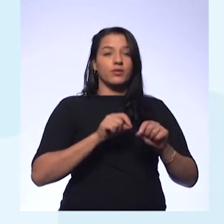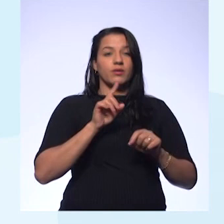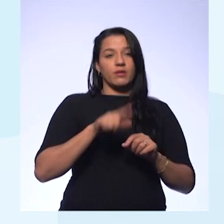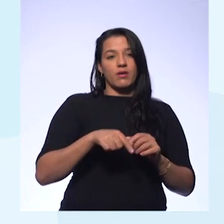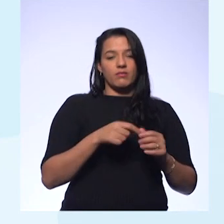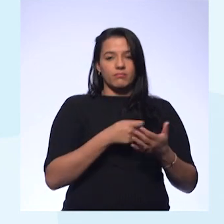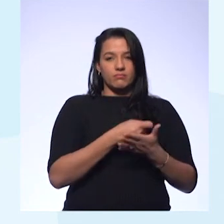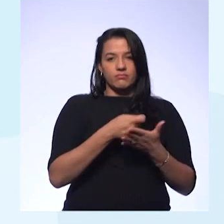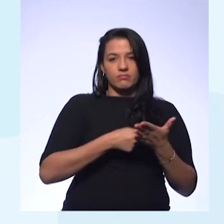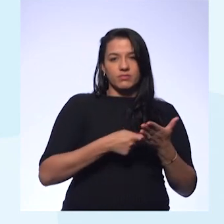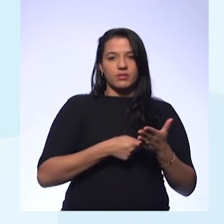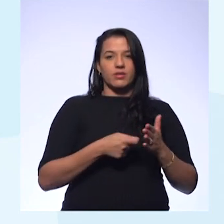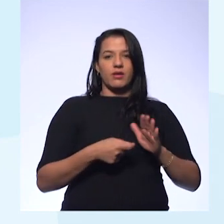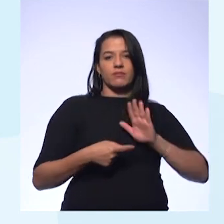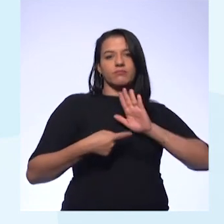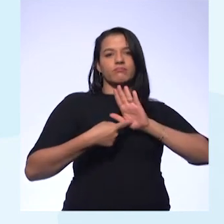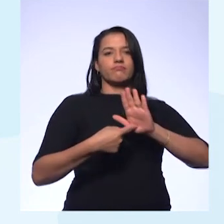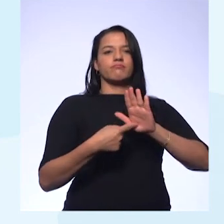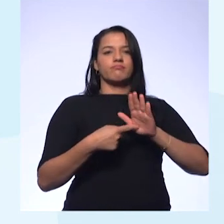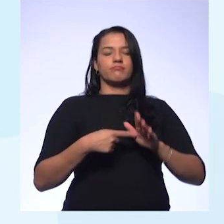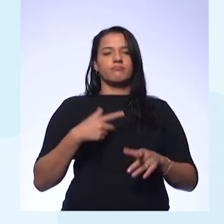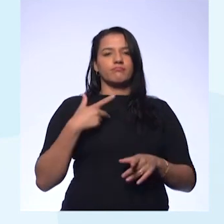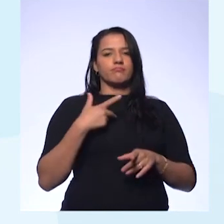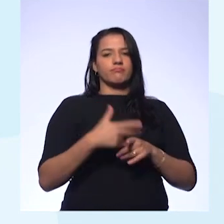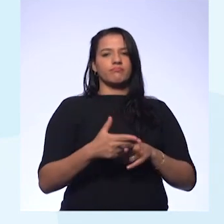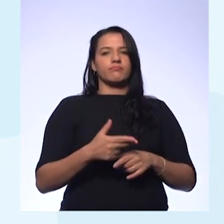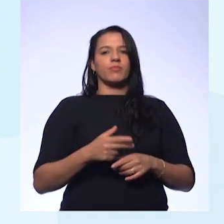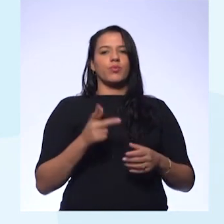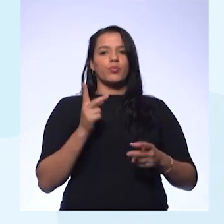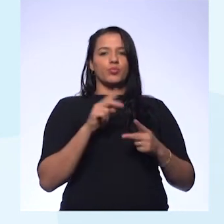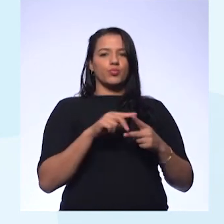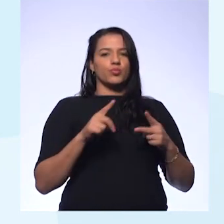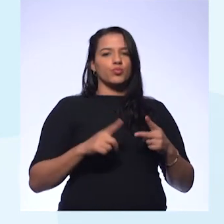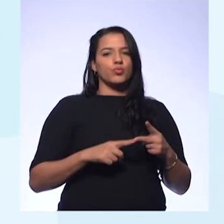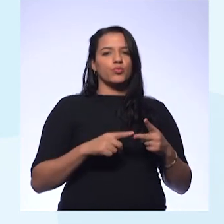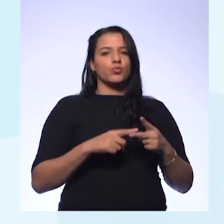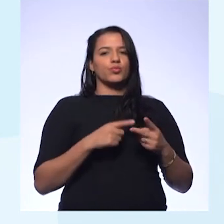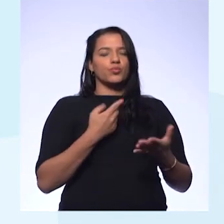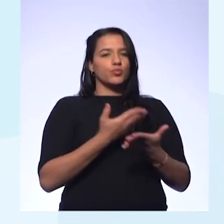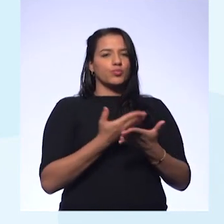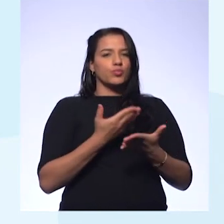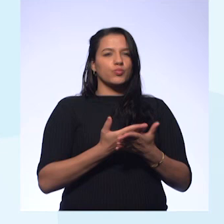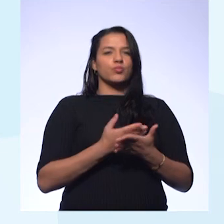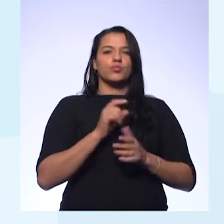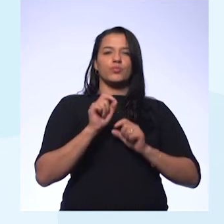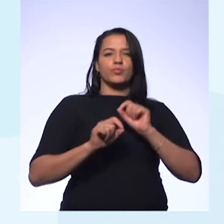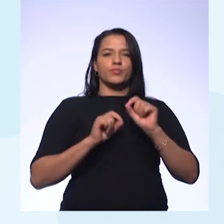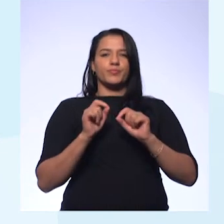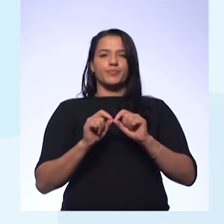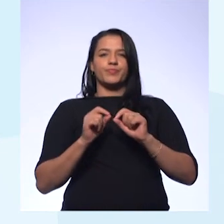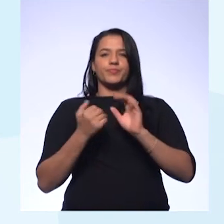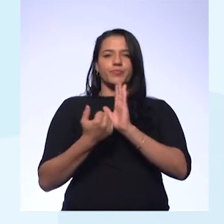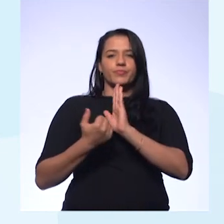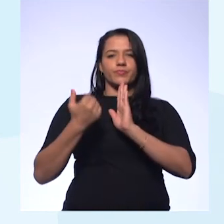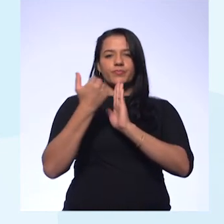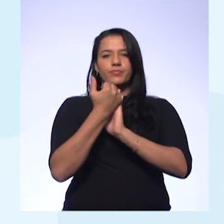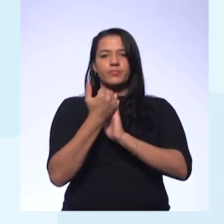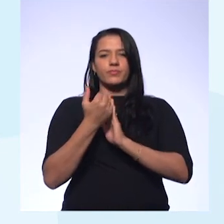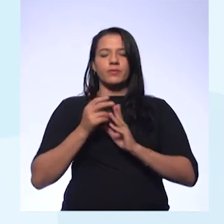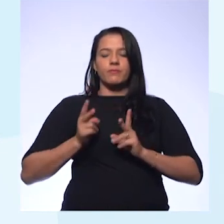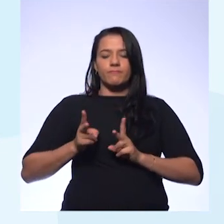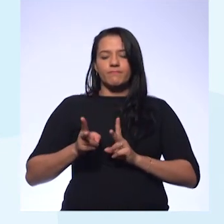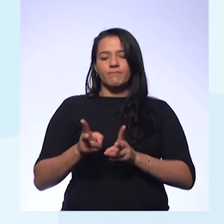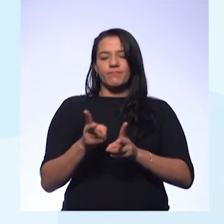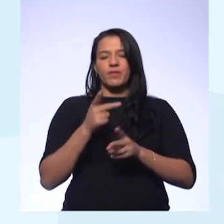vezes eles as defendem. Esses dois historiadores, Boris Fausto e Edgar Dedecker, eles são muito recorrentes quando